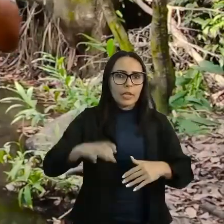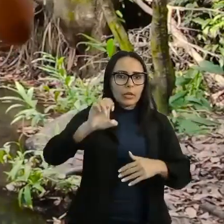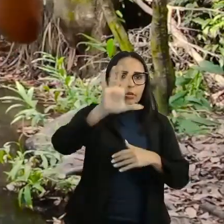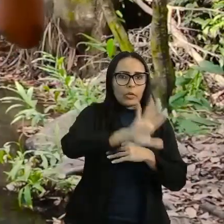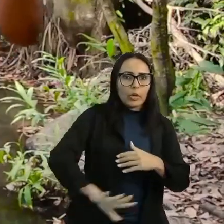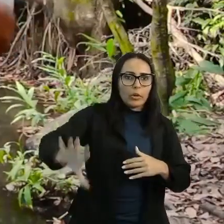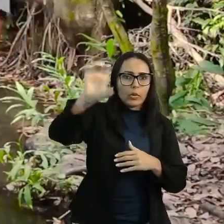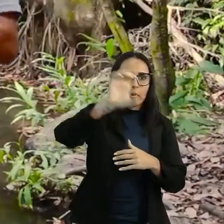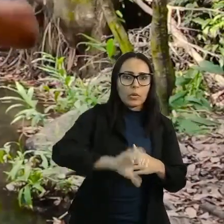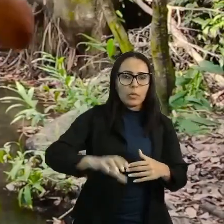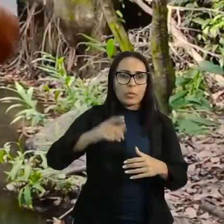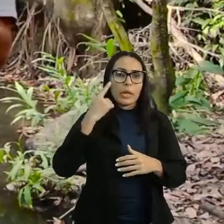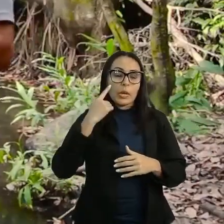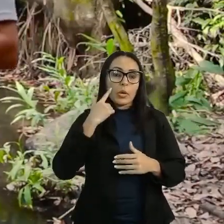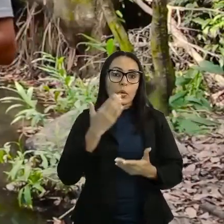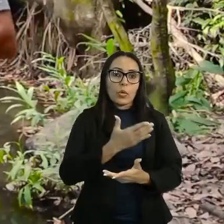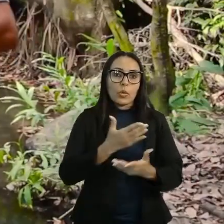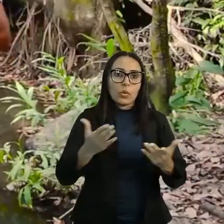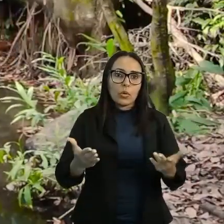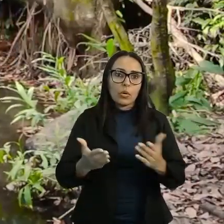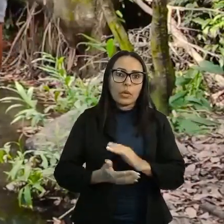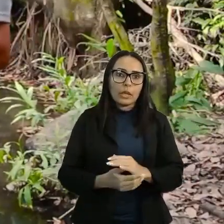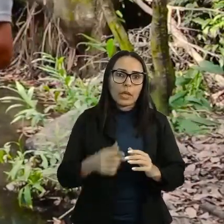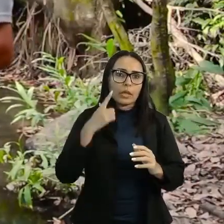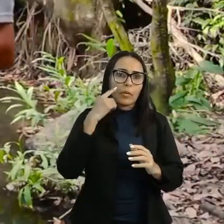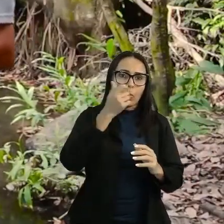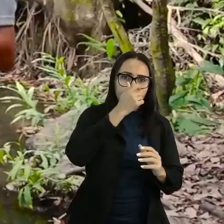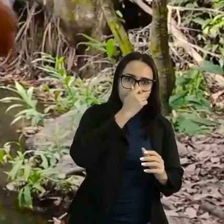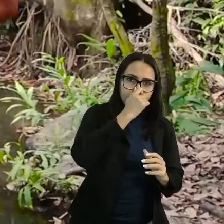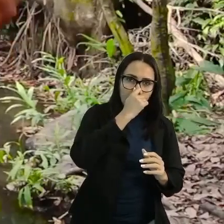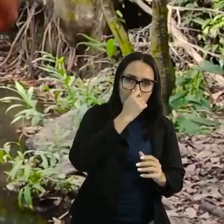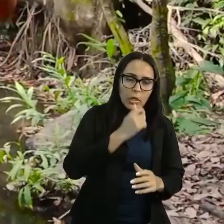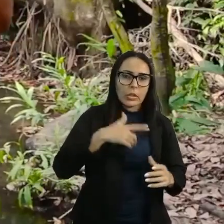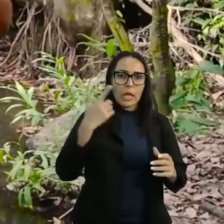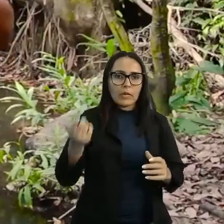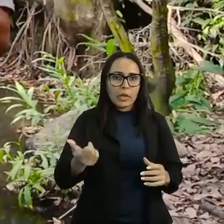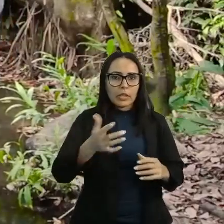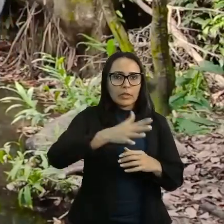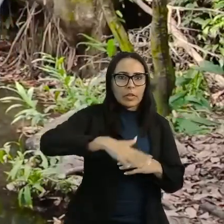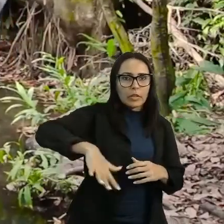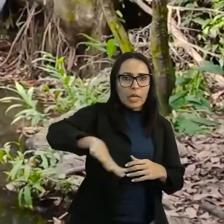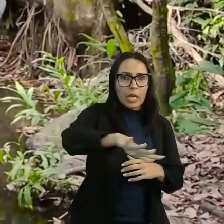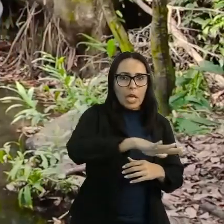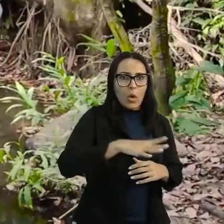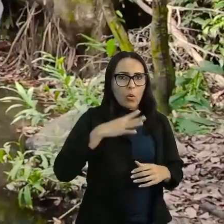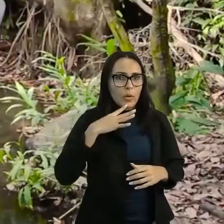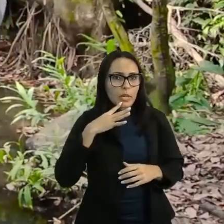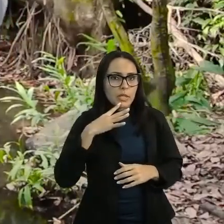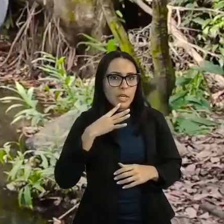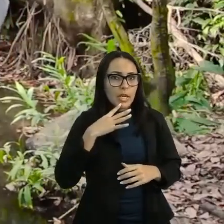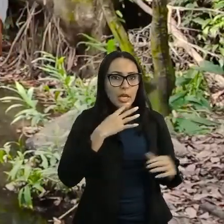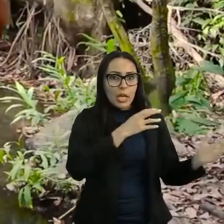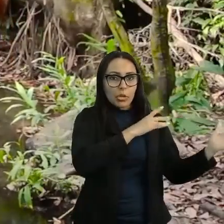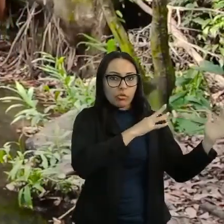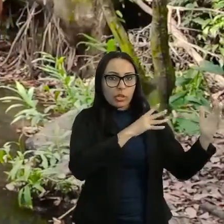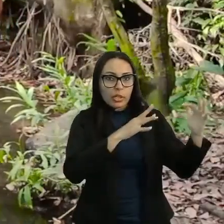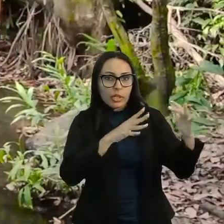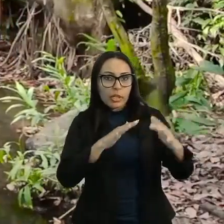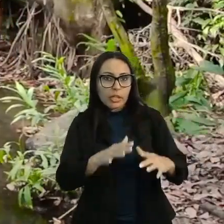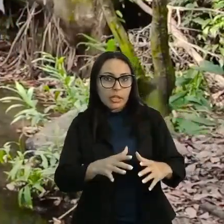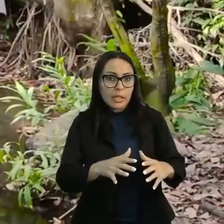desse espaço de... O Guru falou pra gente quantos hectares? 70 e tantos hectares, né? Eu acho que são 53 nessa comunidade,